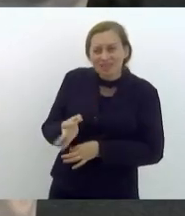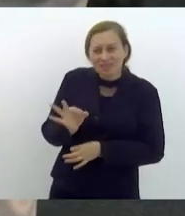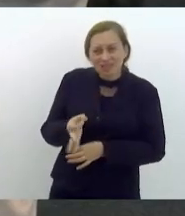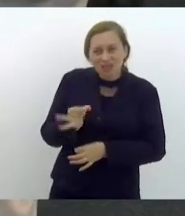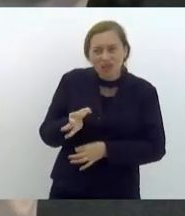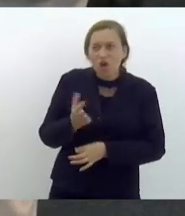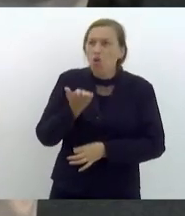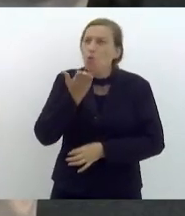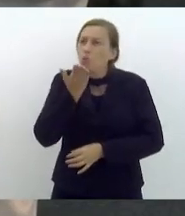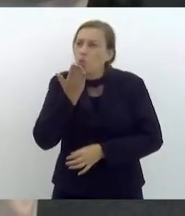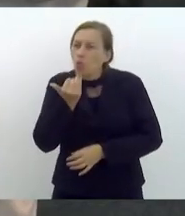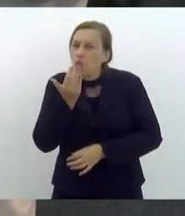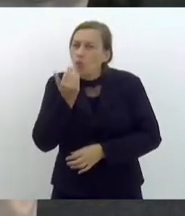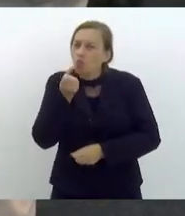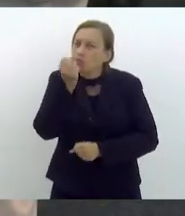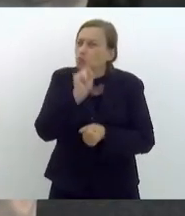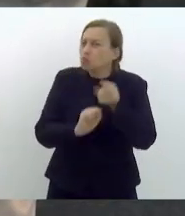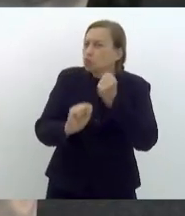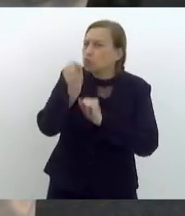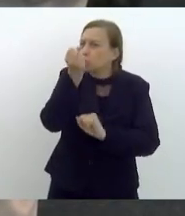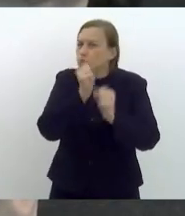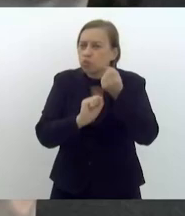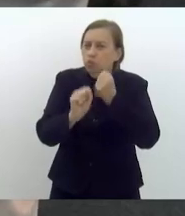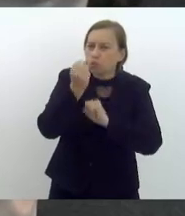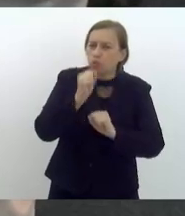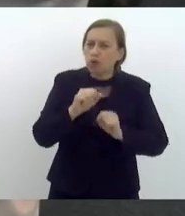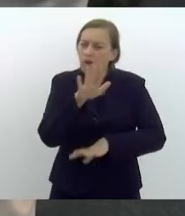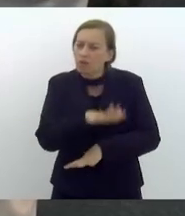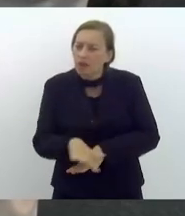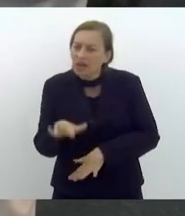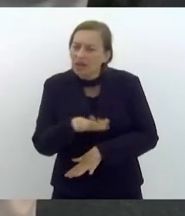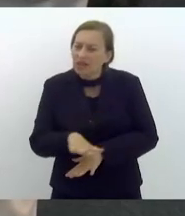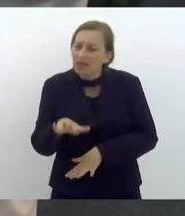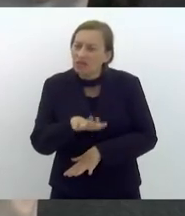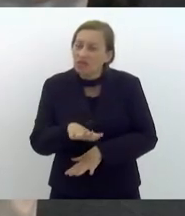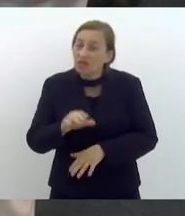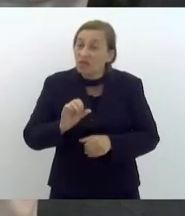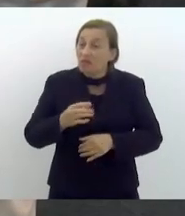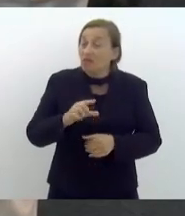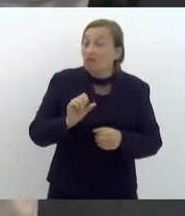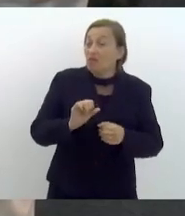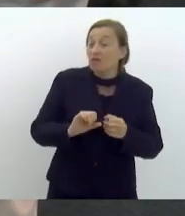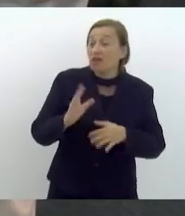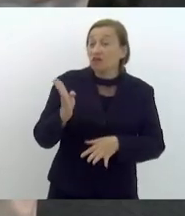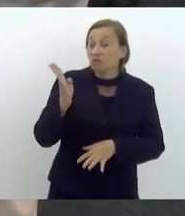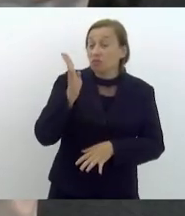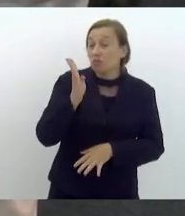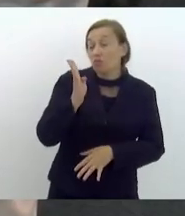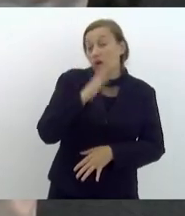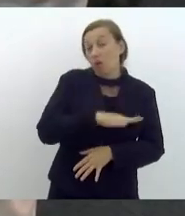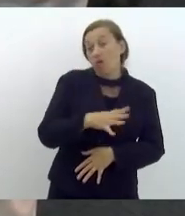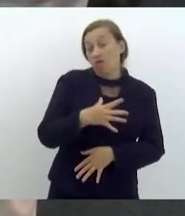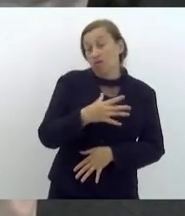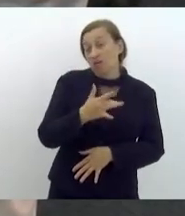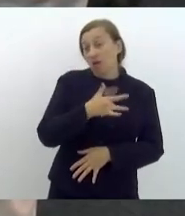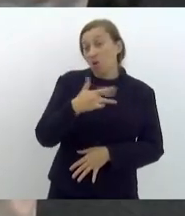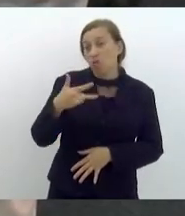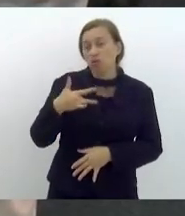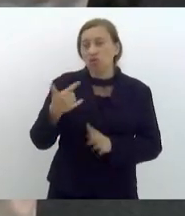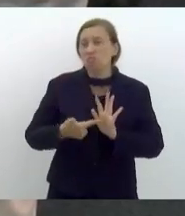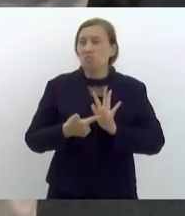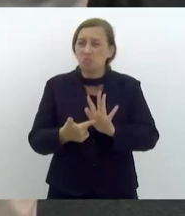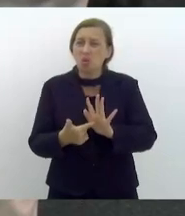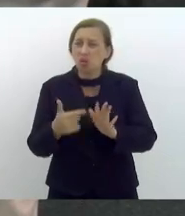comida ultraprocessada para crianças fazem mal e isso aparecem em todos